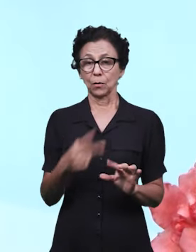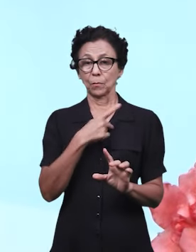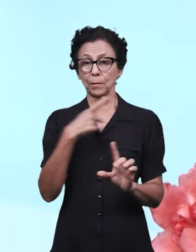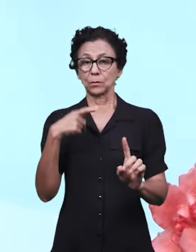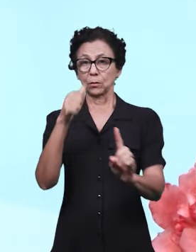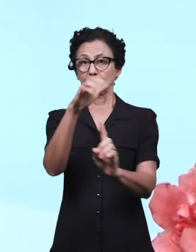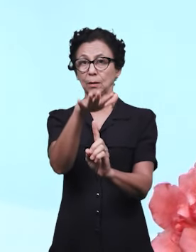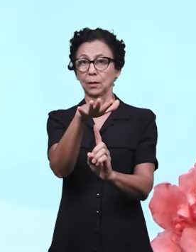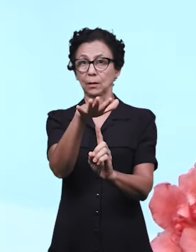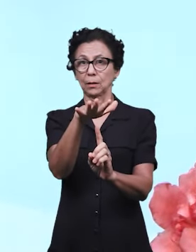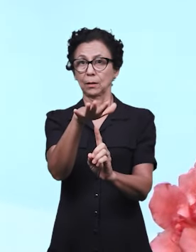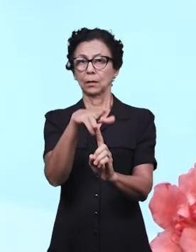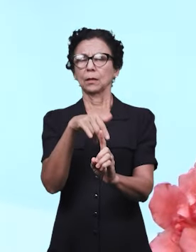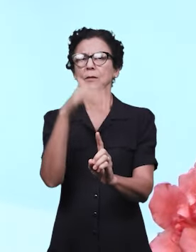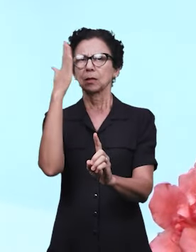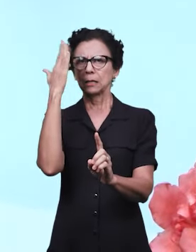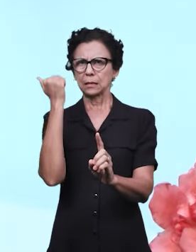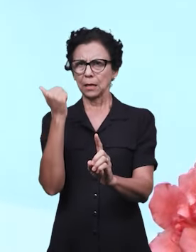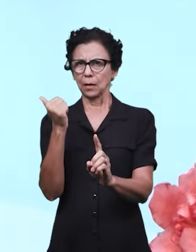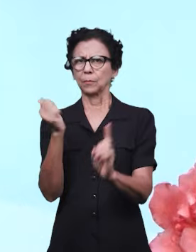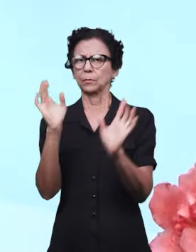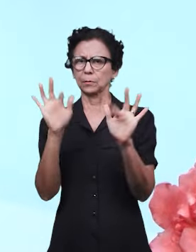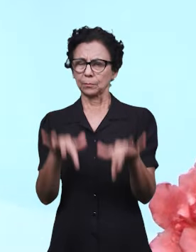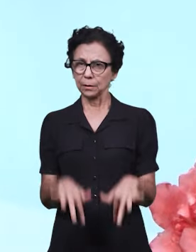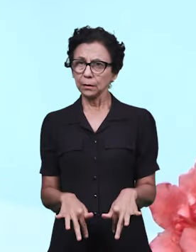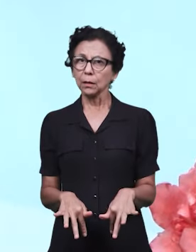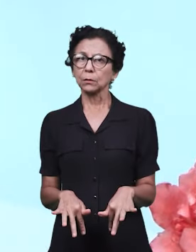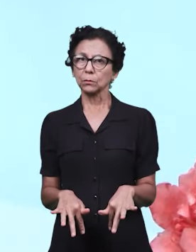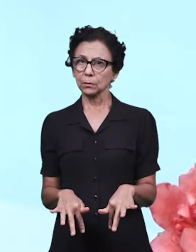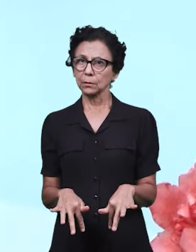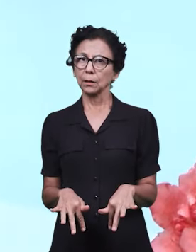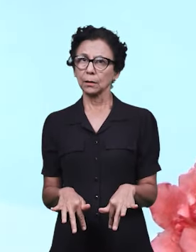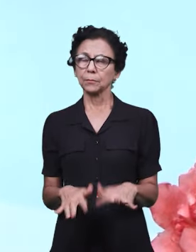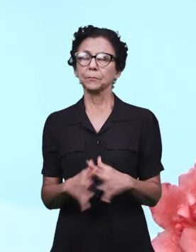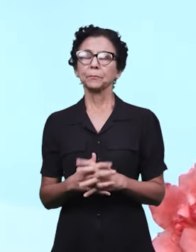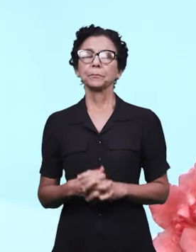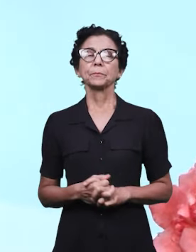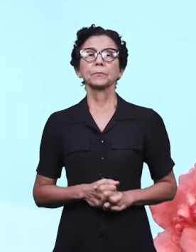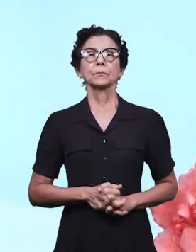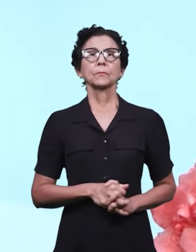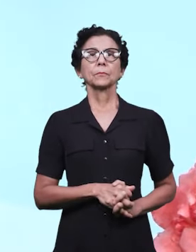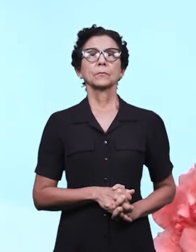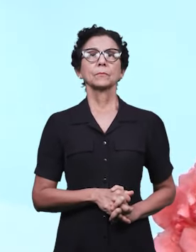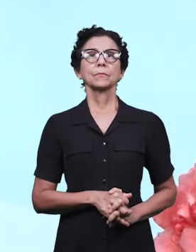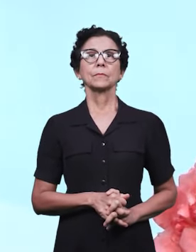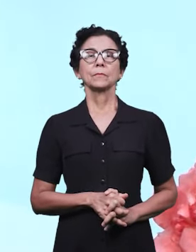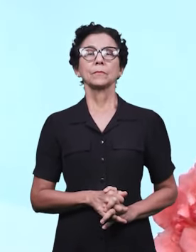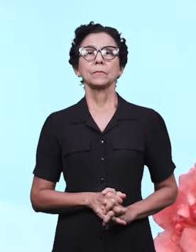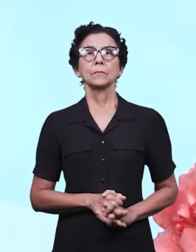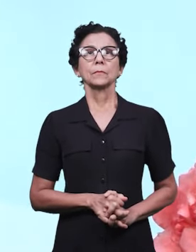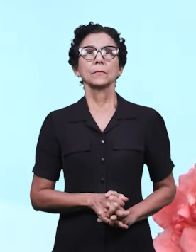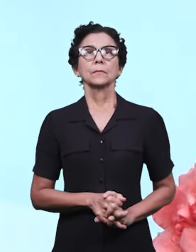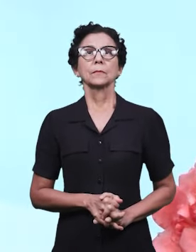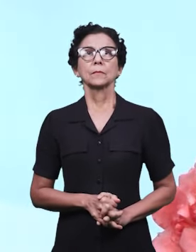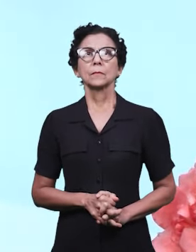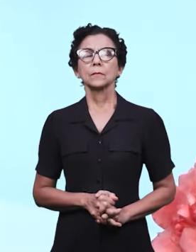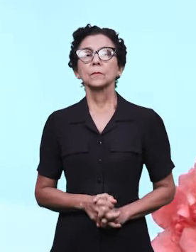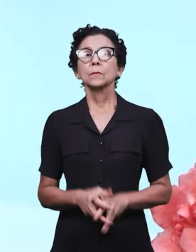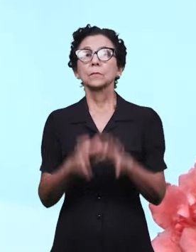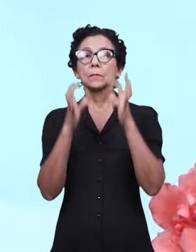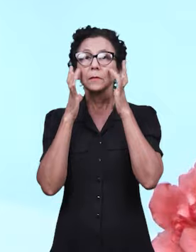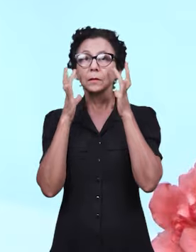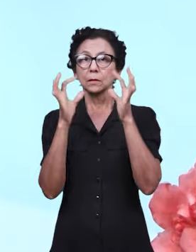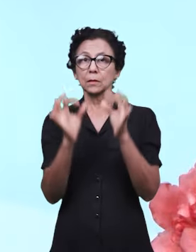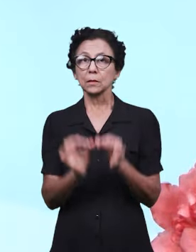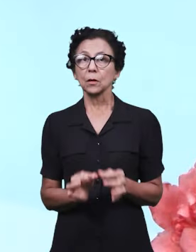porque é uma rotina que está terminando. Não é mesmo? O culto ali está terminando. Mas nós ficarmos bem atentos que às vezes a oração